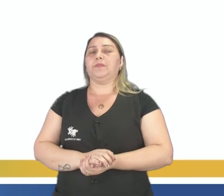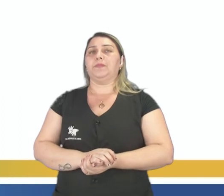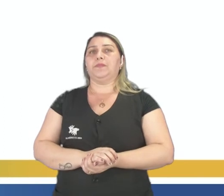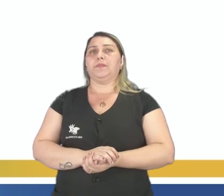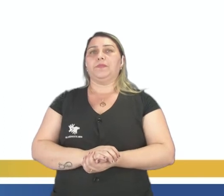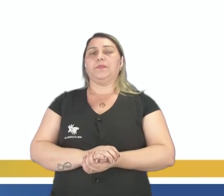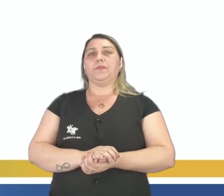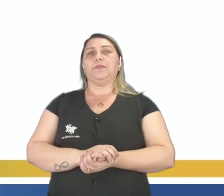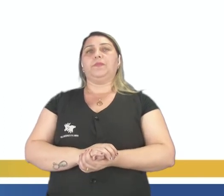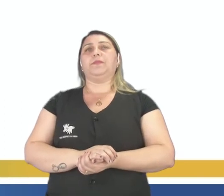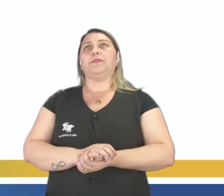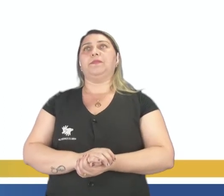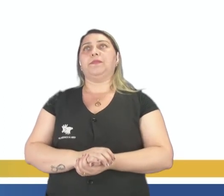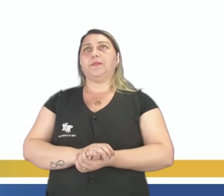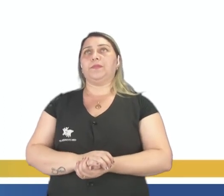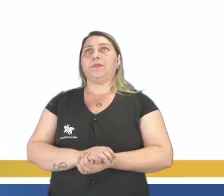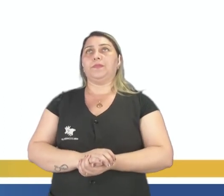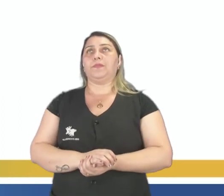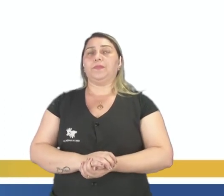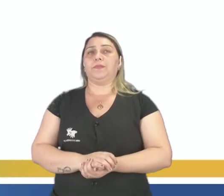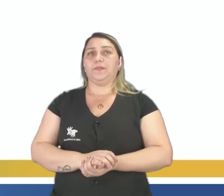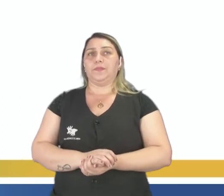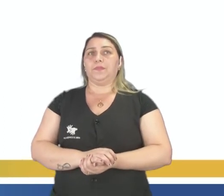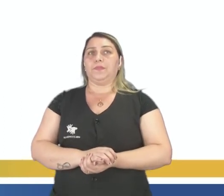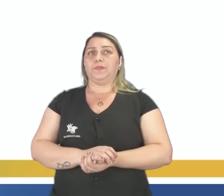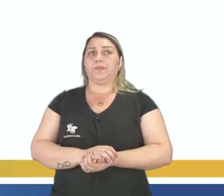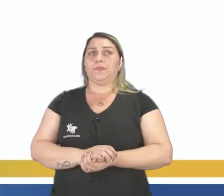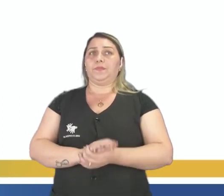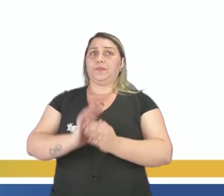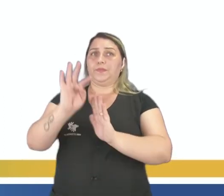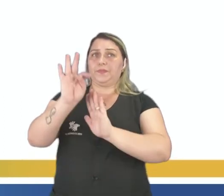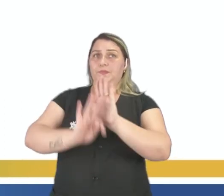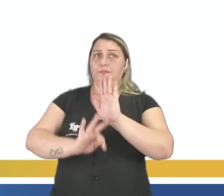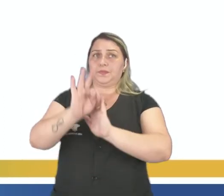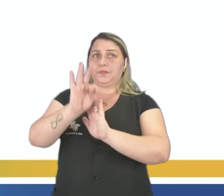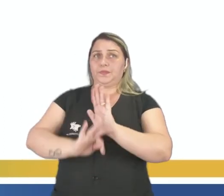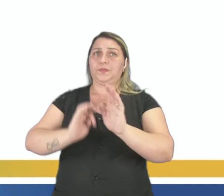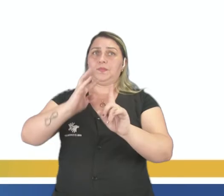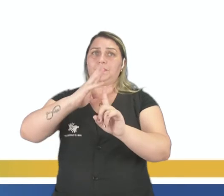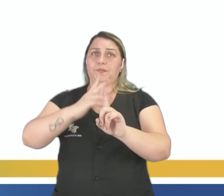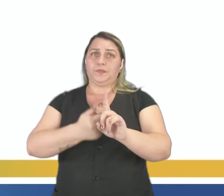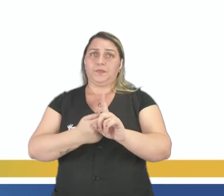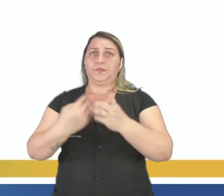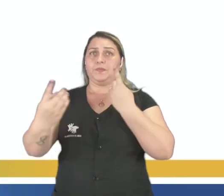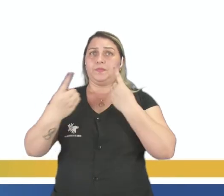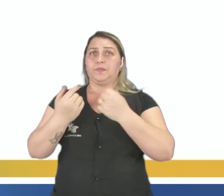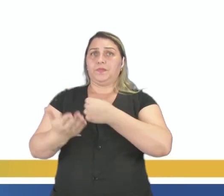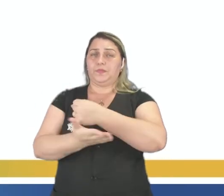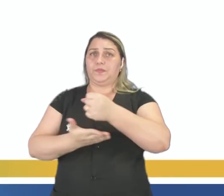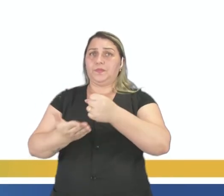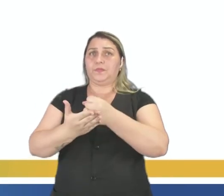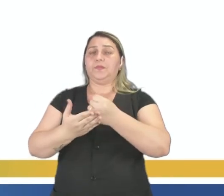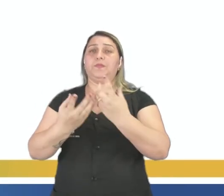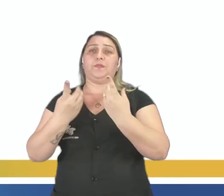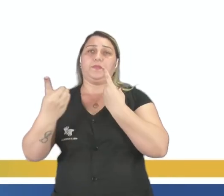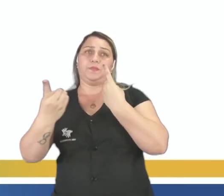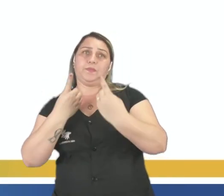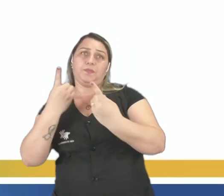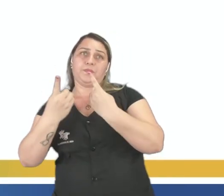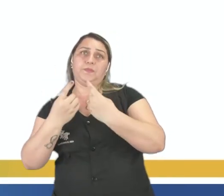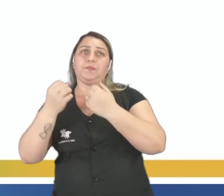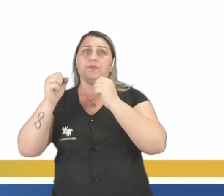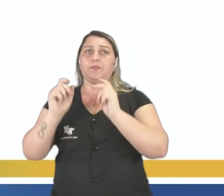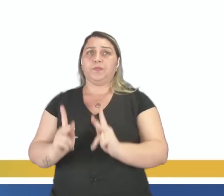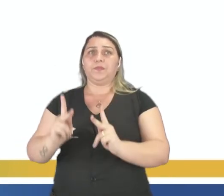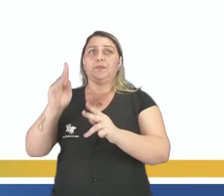do tipo textual dialogado? O texto dialógico ou dialogado se baseia na construção de um diálogo,